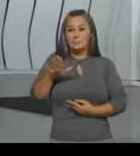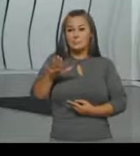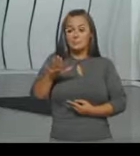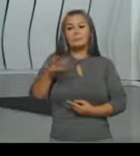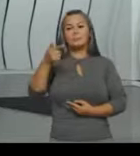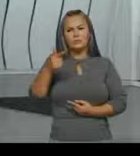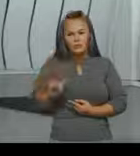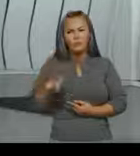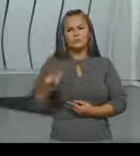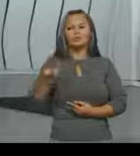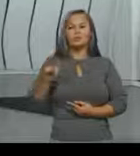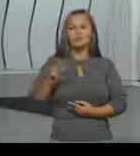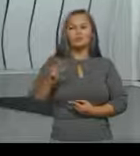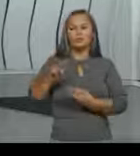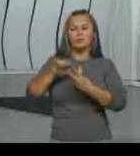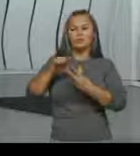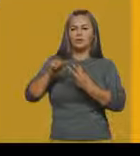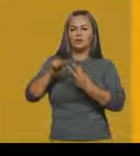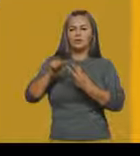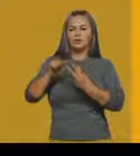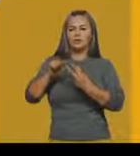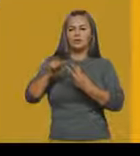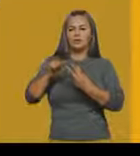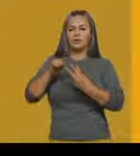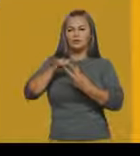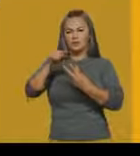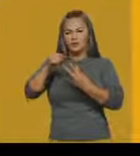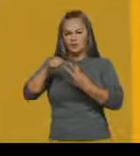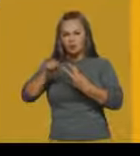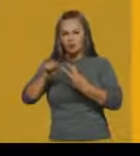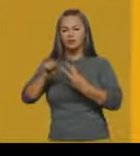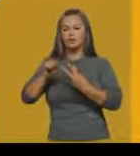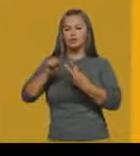Pi também, aqui, né? Outro pi.